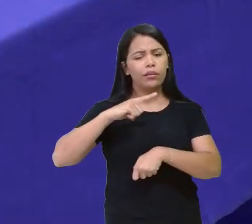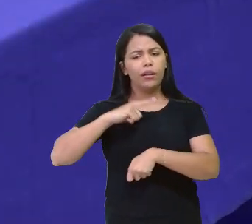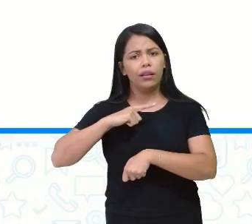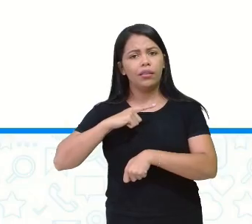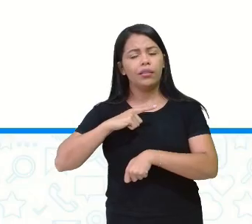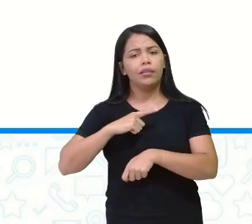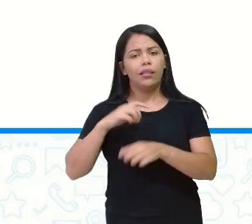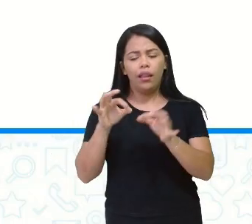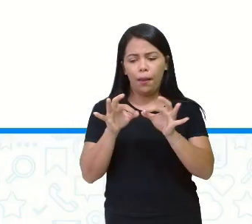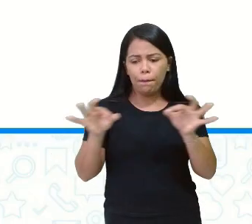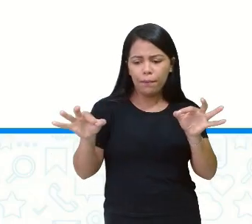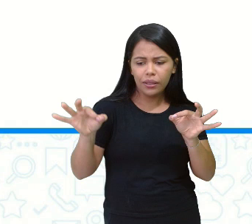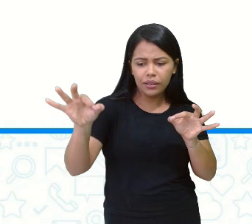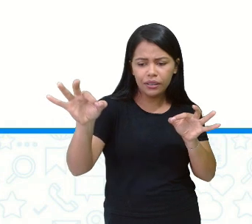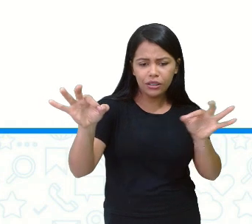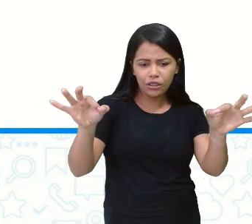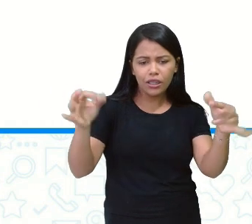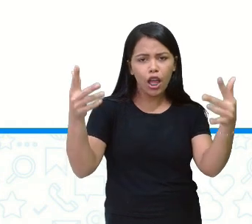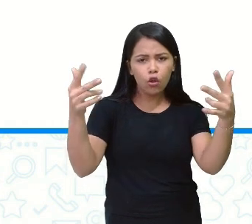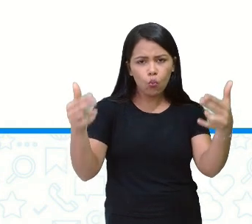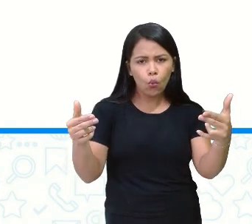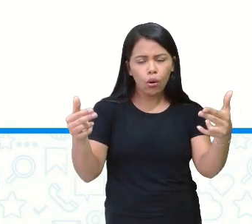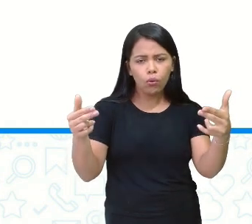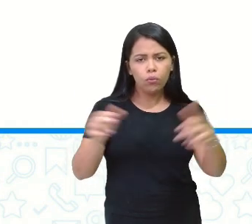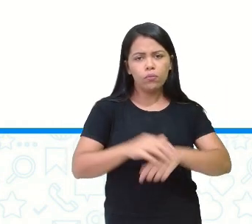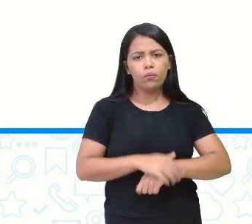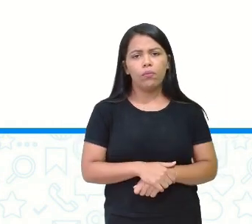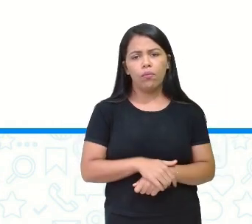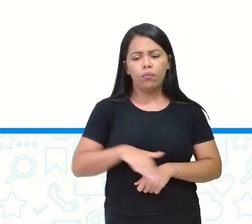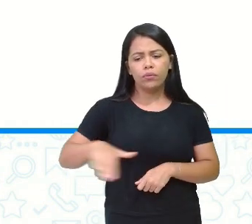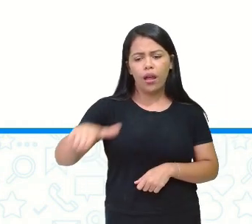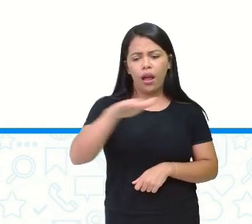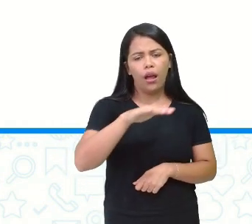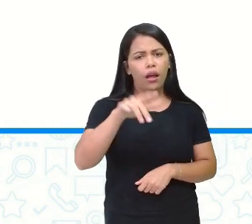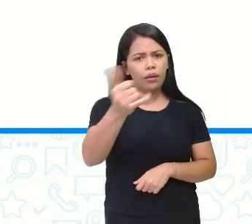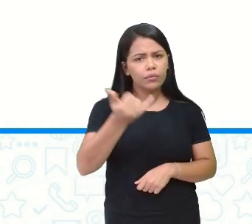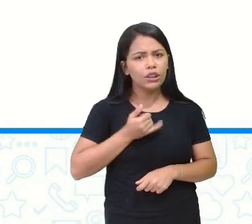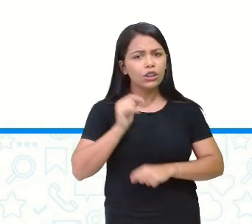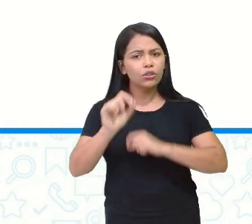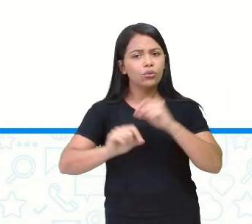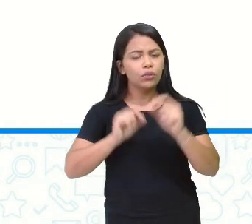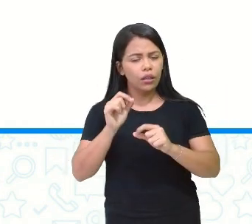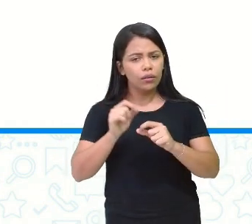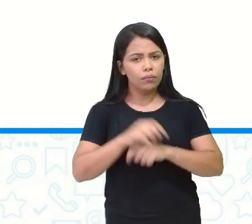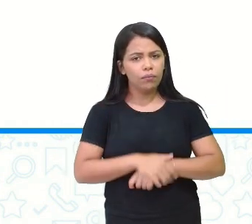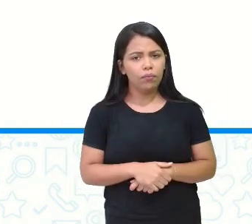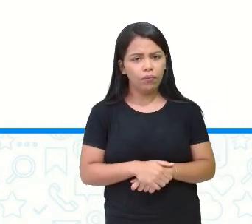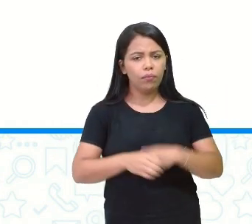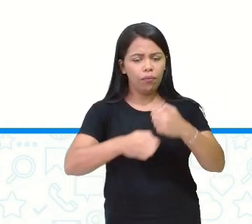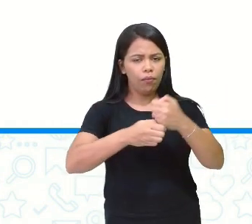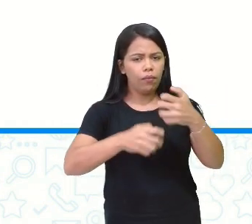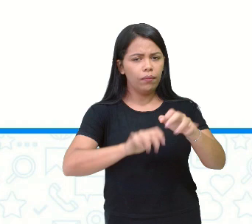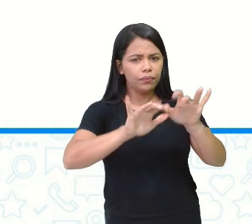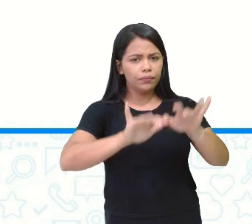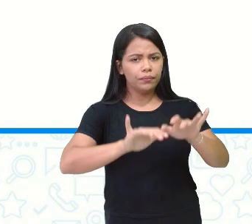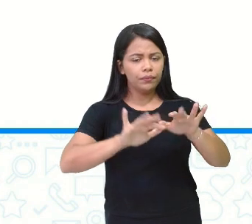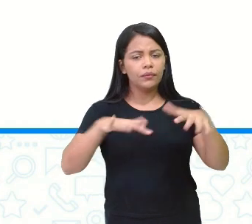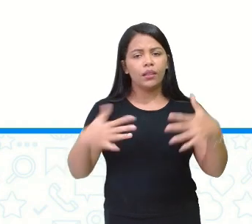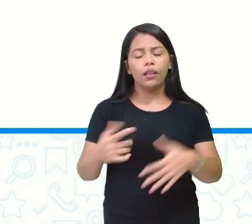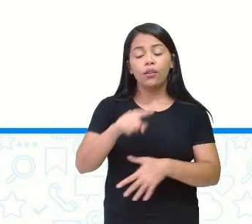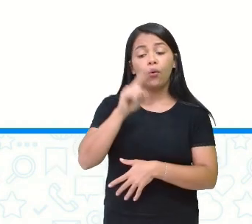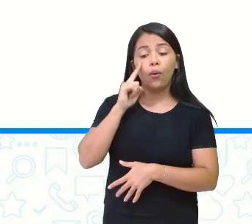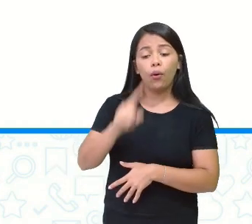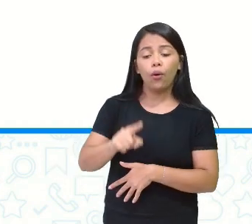apresentar mesma medida de área? O que é que vocês me dizem? Contem aí para mim. Figuras planas